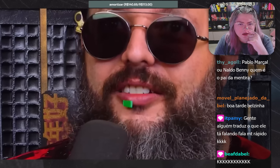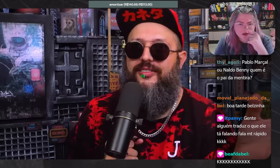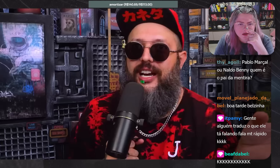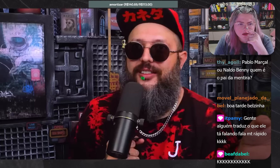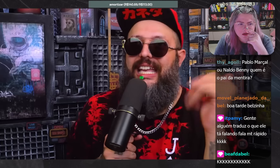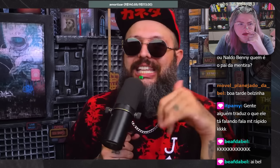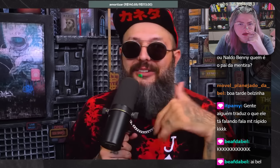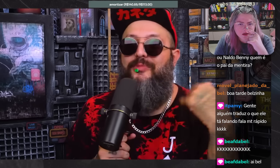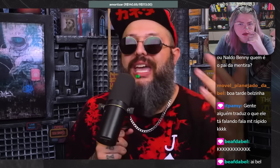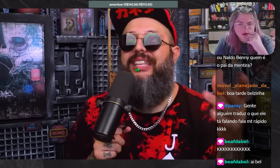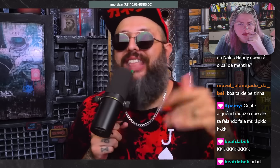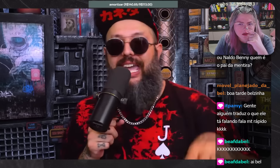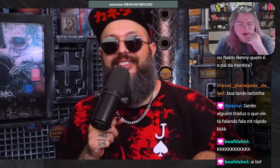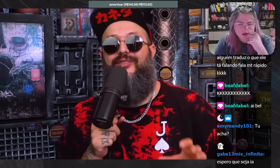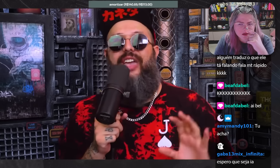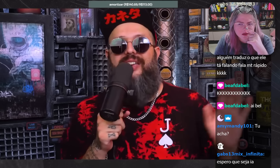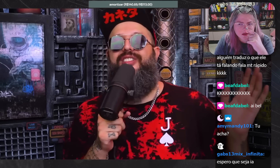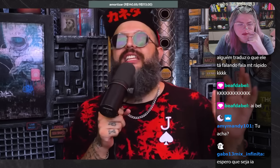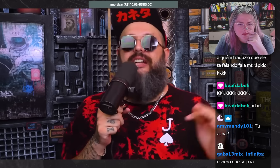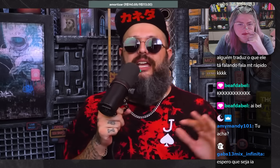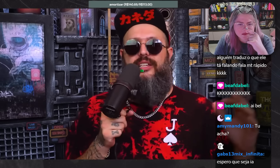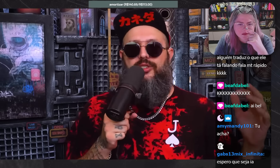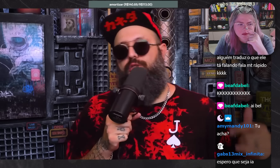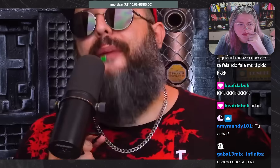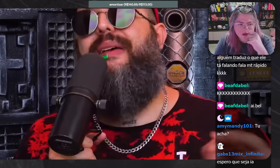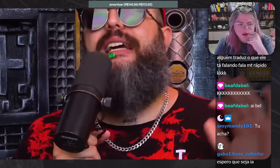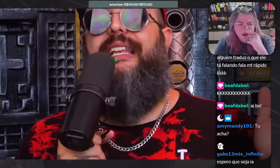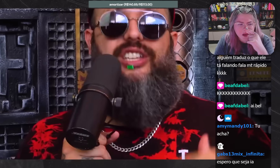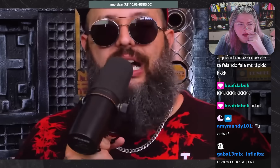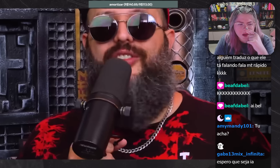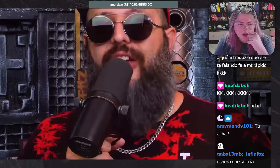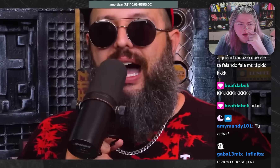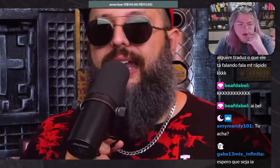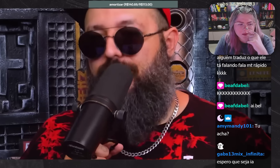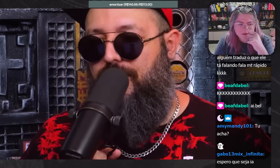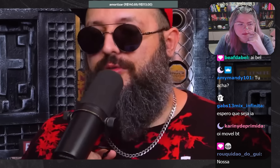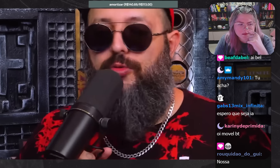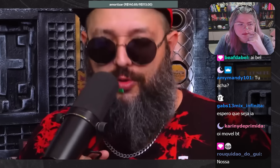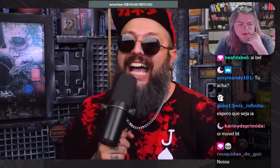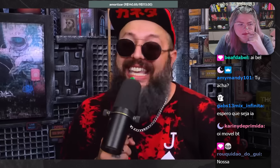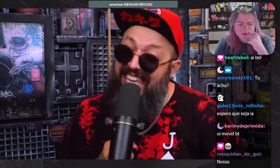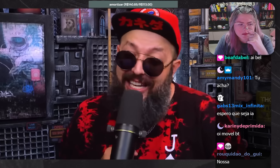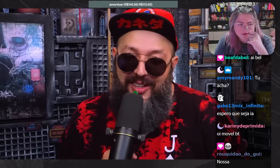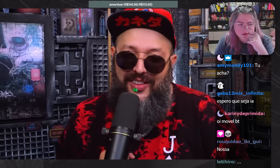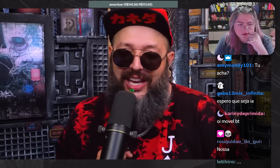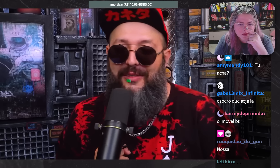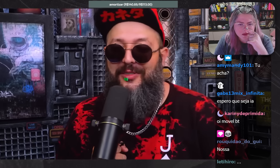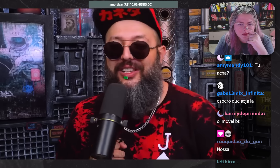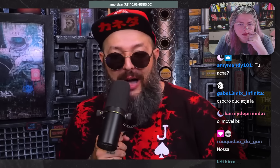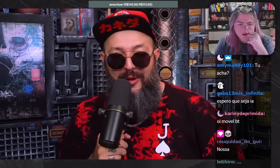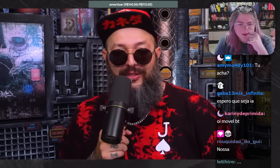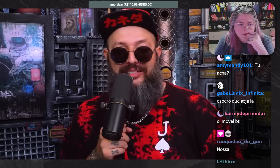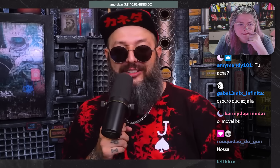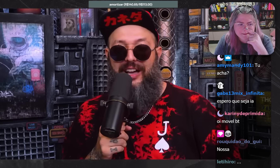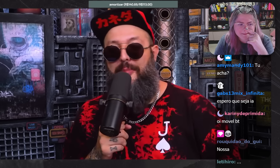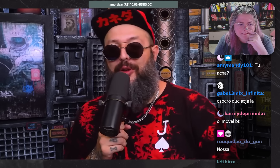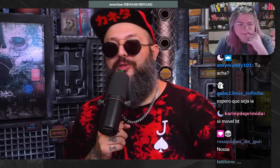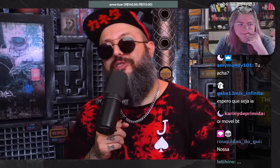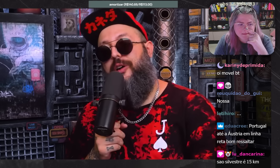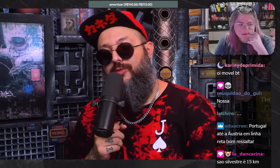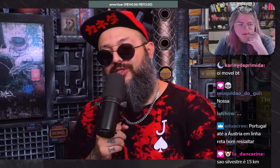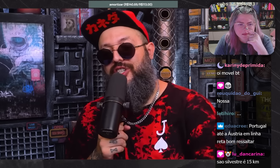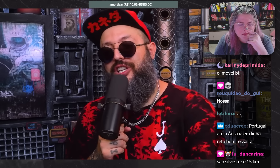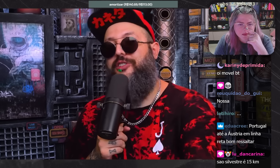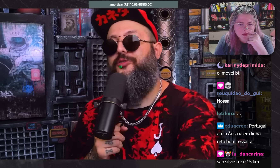evangélico certo ele também tem esse viés de líder religioso Apesar dele chegar de Ferrari nos seus cultos aqui nós veremos Pablo fazendo a